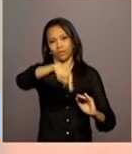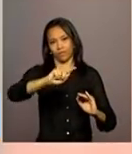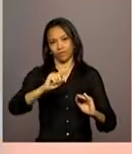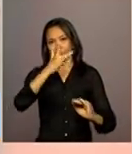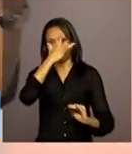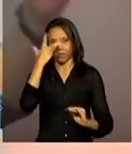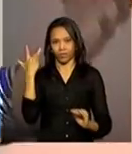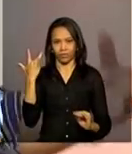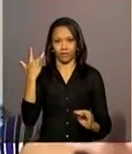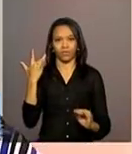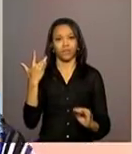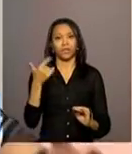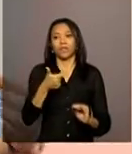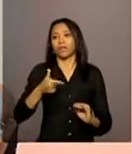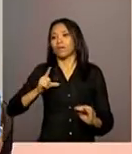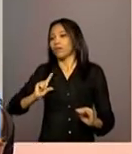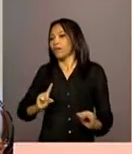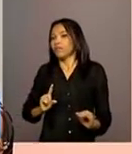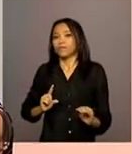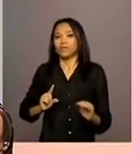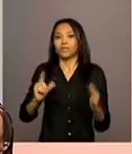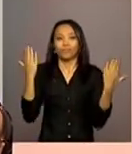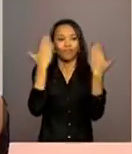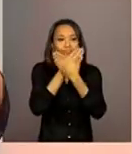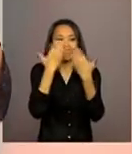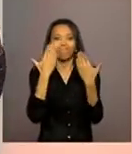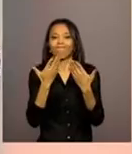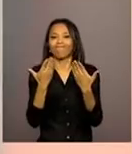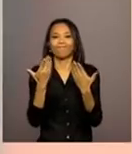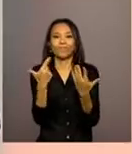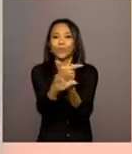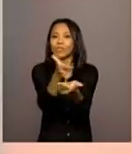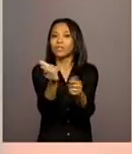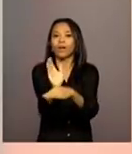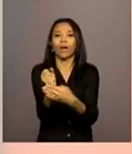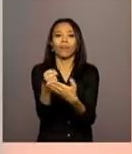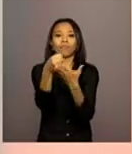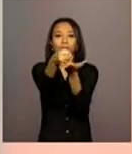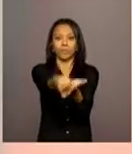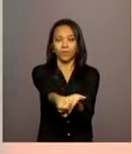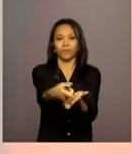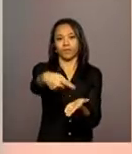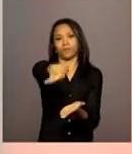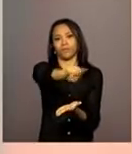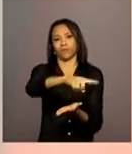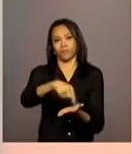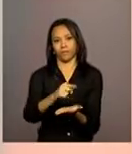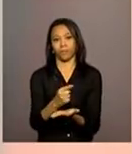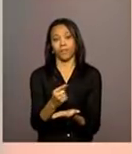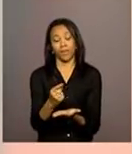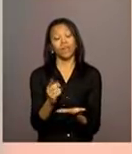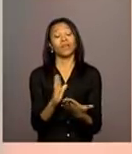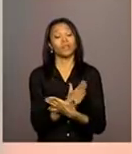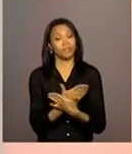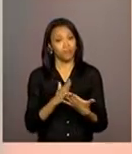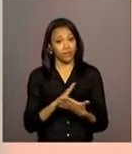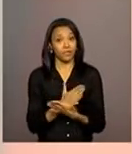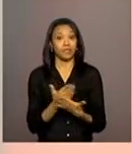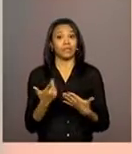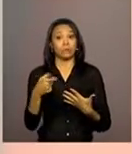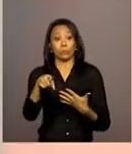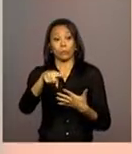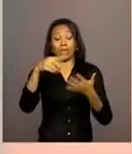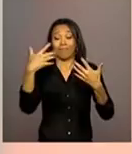eh sem serem visualizados acessando populações muitas vezes com alto grau